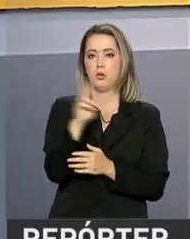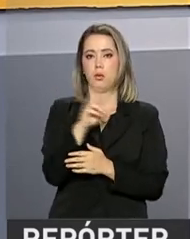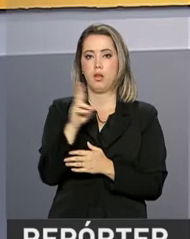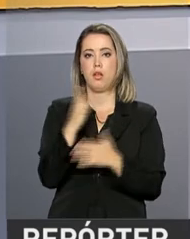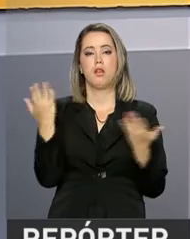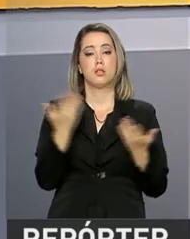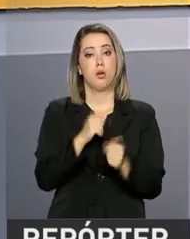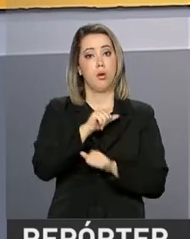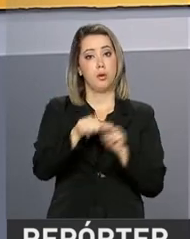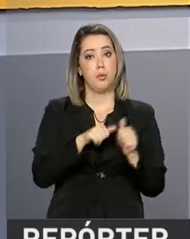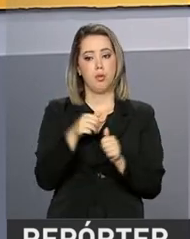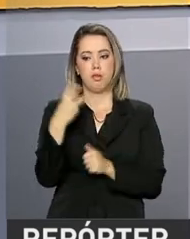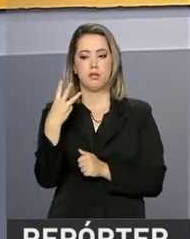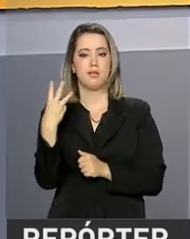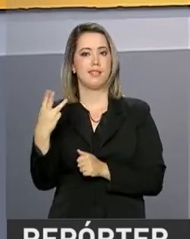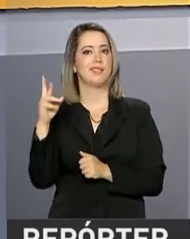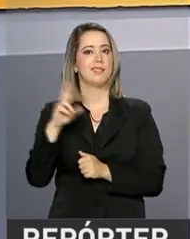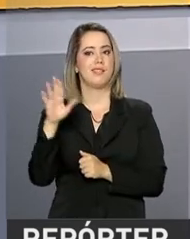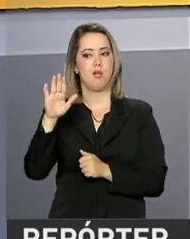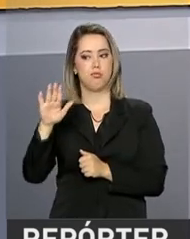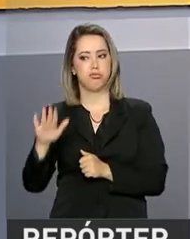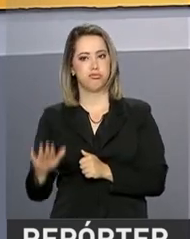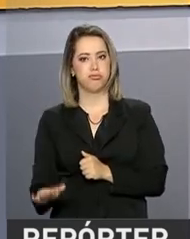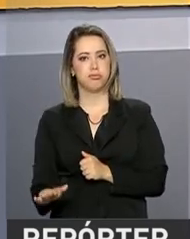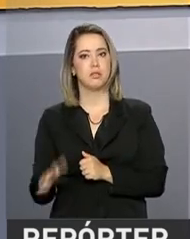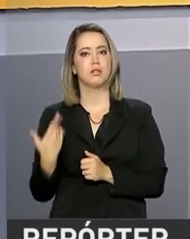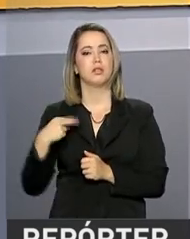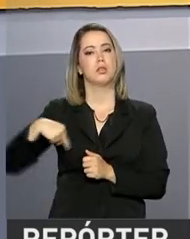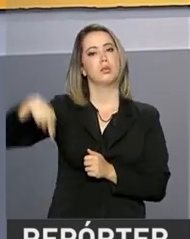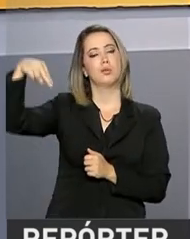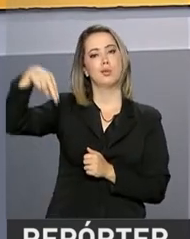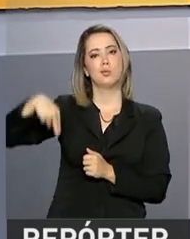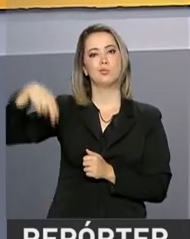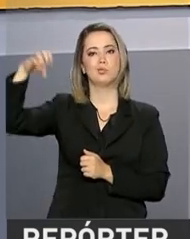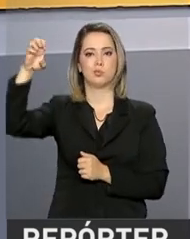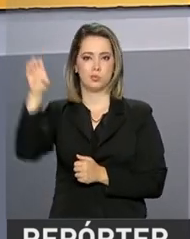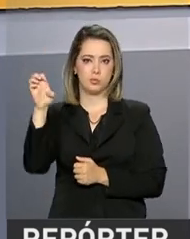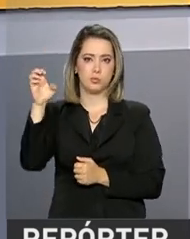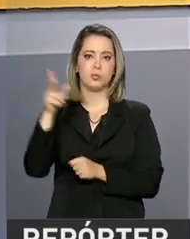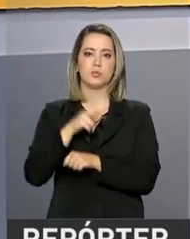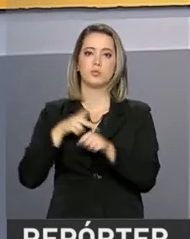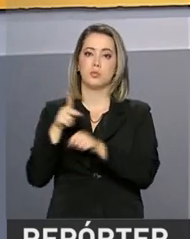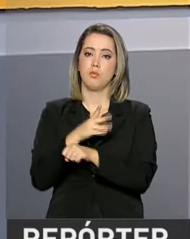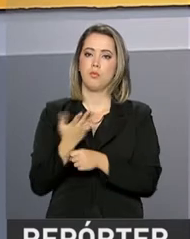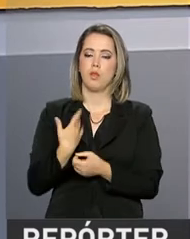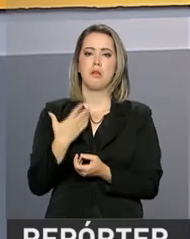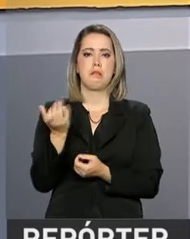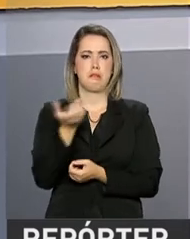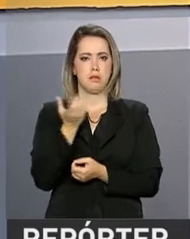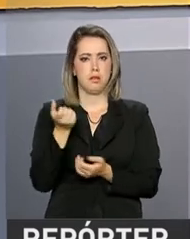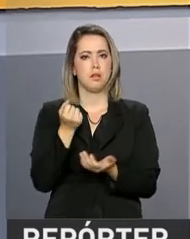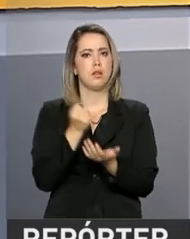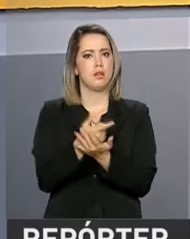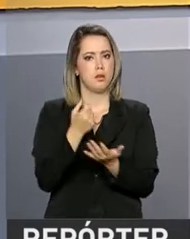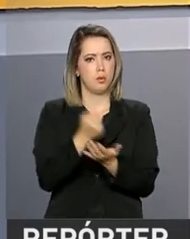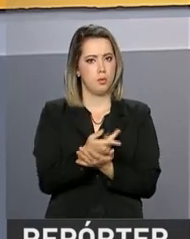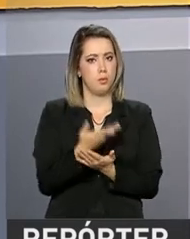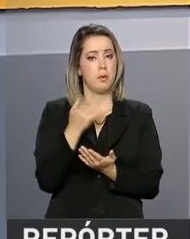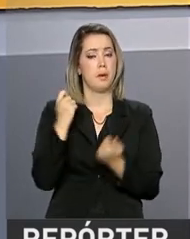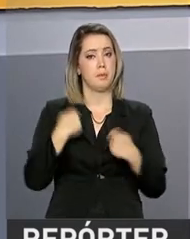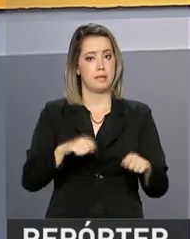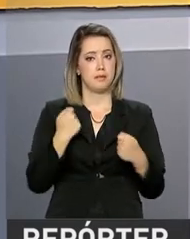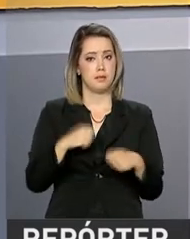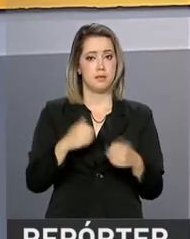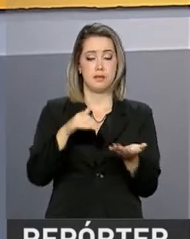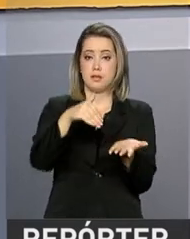vai custar 33 reais nos estados do norte e do nordeste do país para se habilitar ao vendas em balcão o